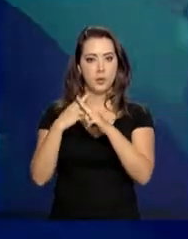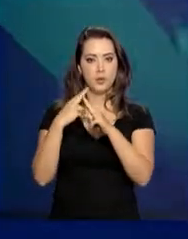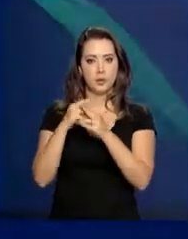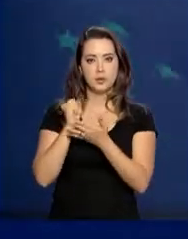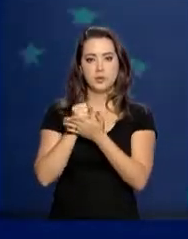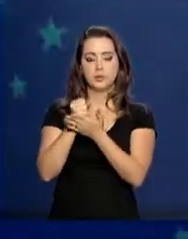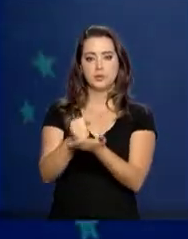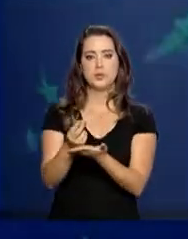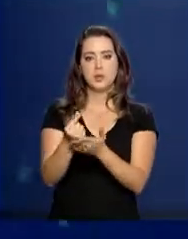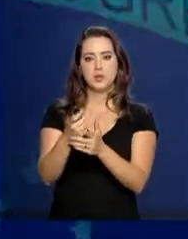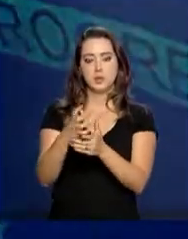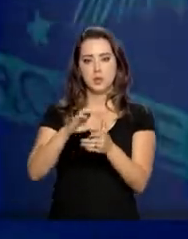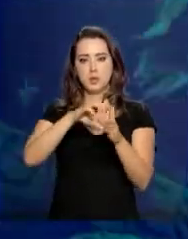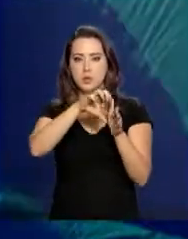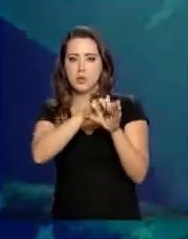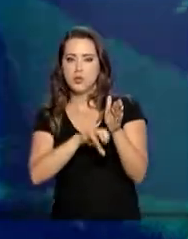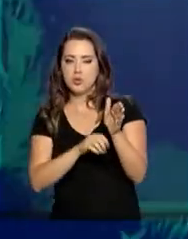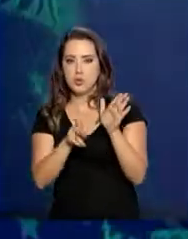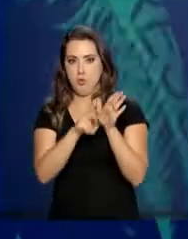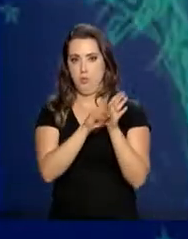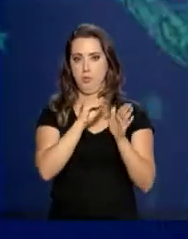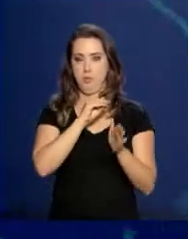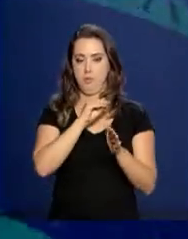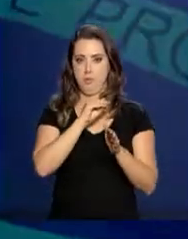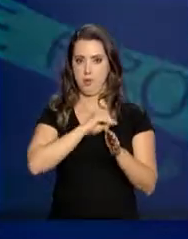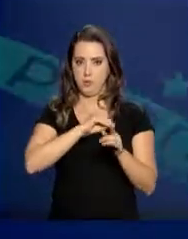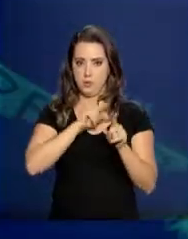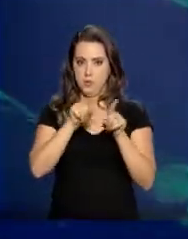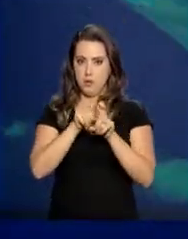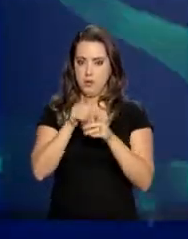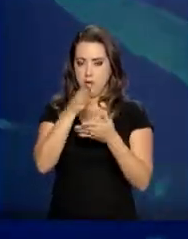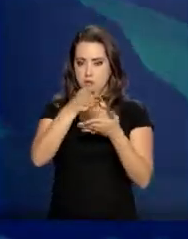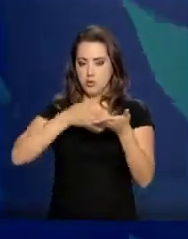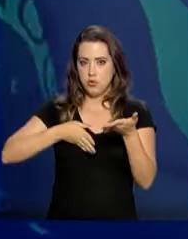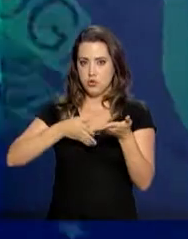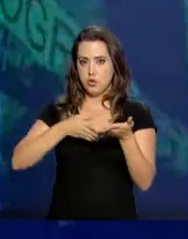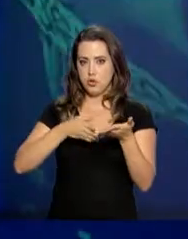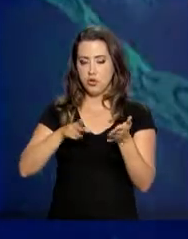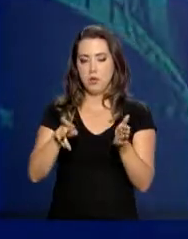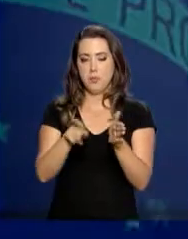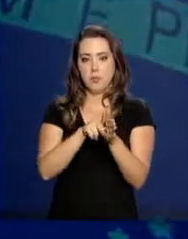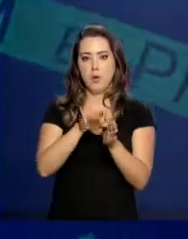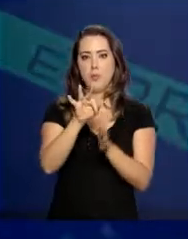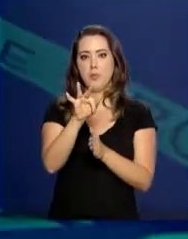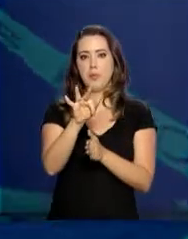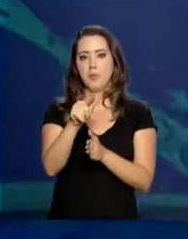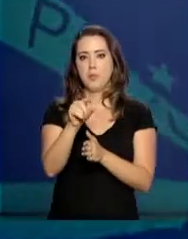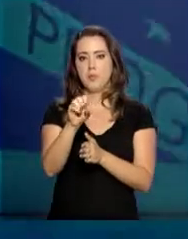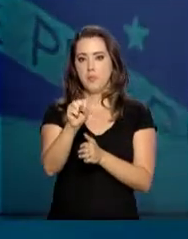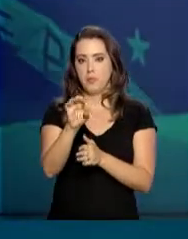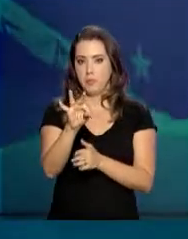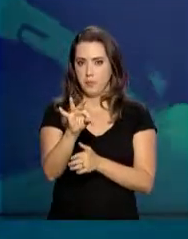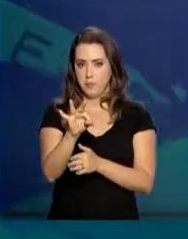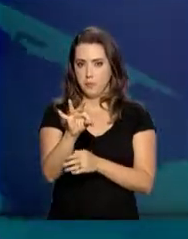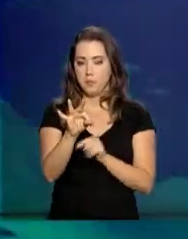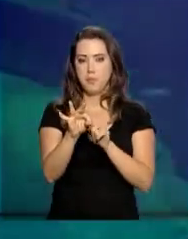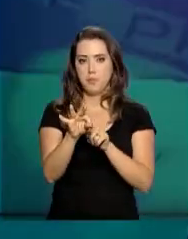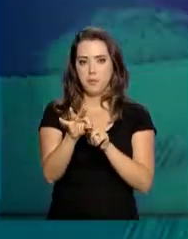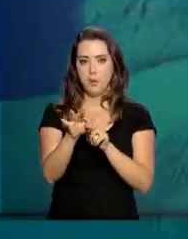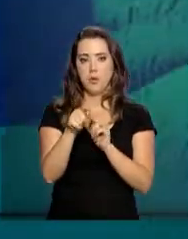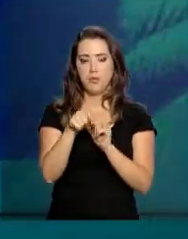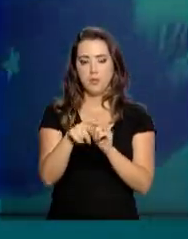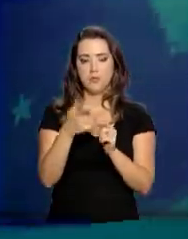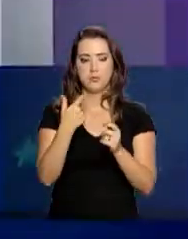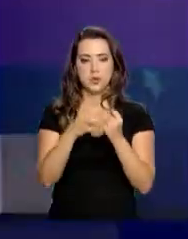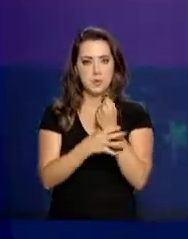já oferece crédito consignado, tendo como garantia parte do saldo do FGTS do trabalhador. A nova operação foi lançada